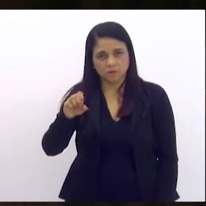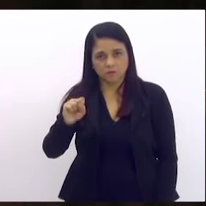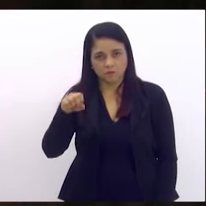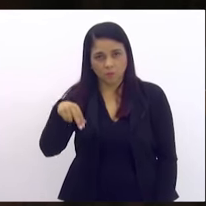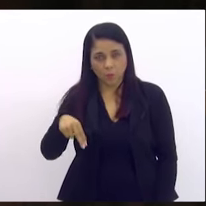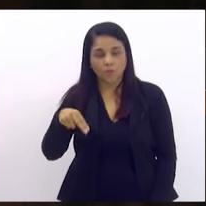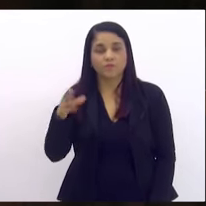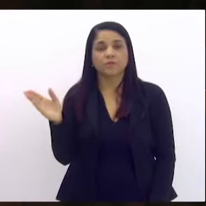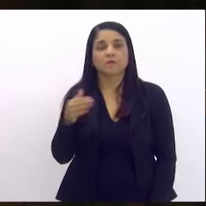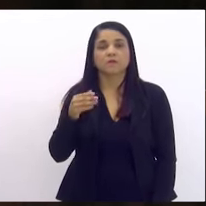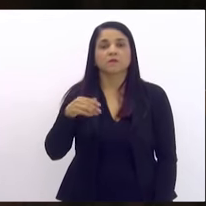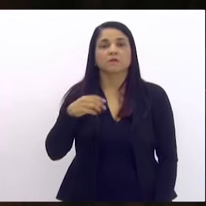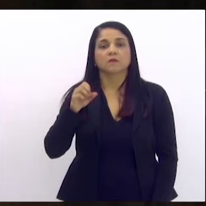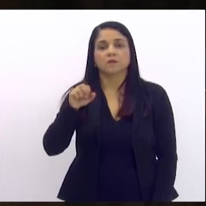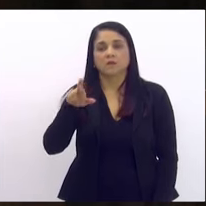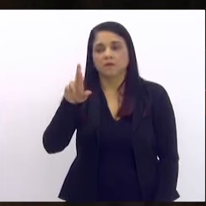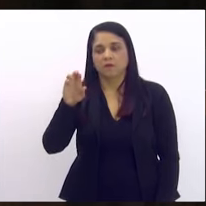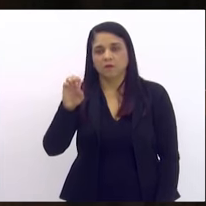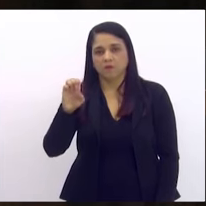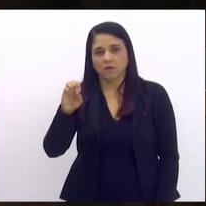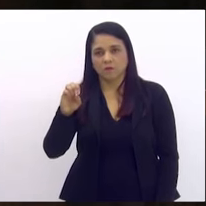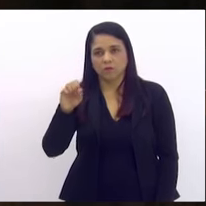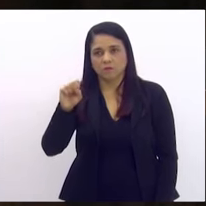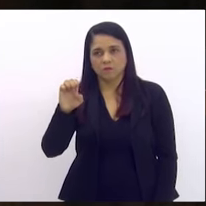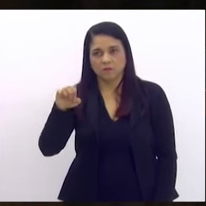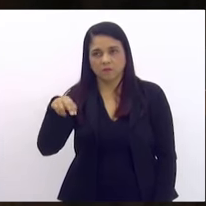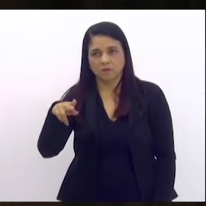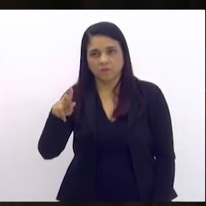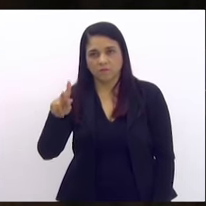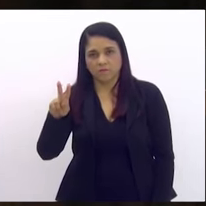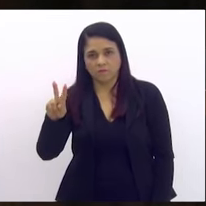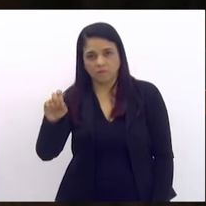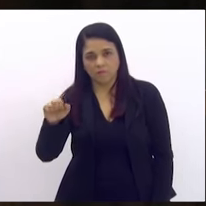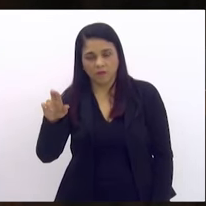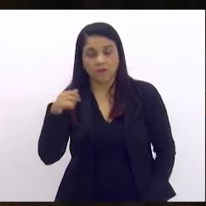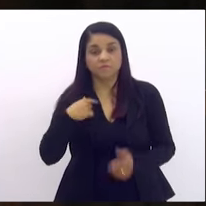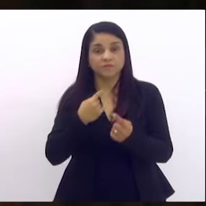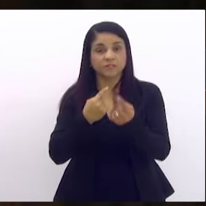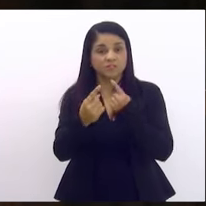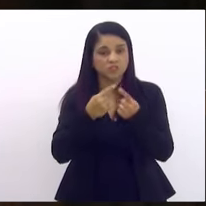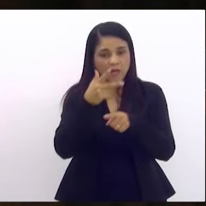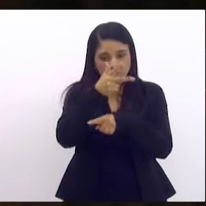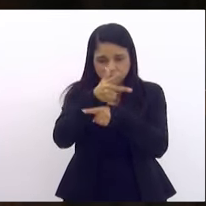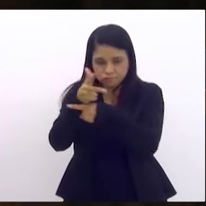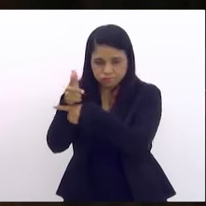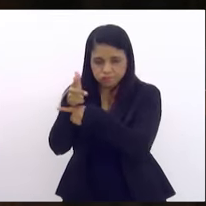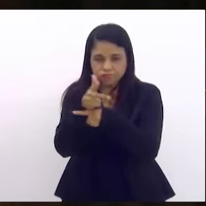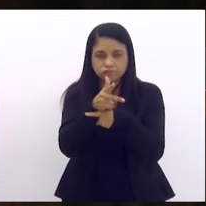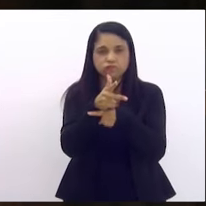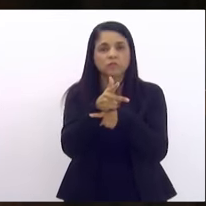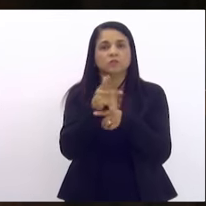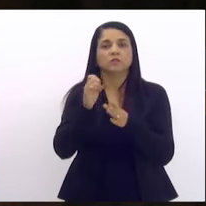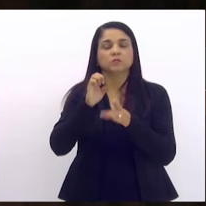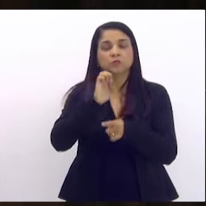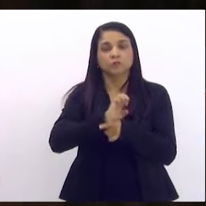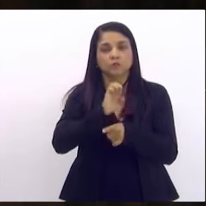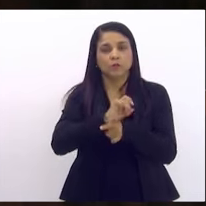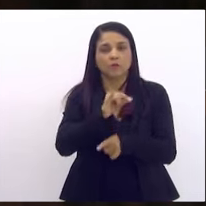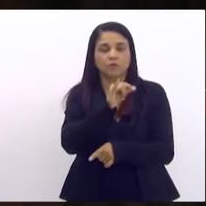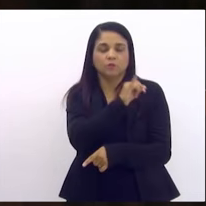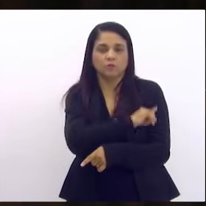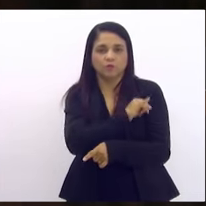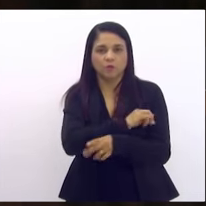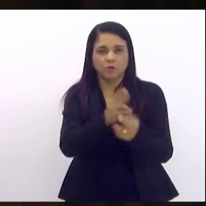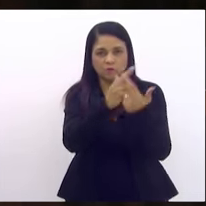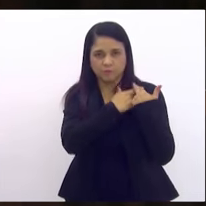de videomonitoramento em estradas e rodovias estaduais que sejam objeto de conão no estado do Rio de Janeiro